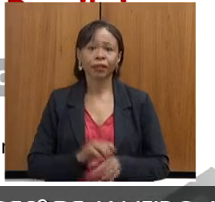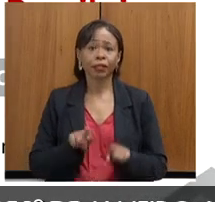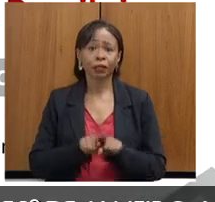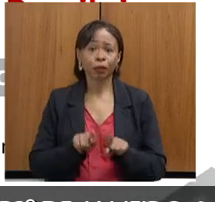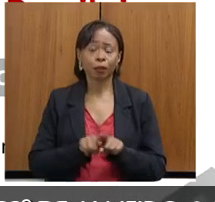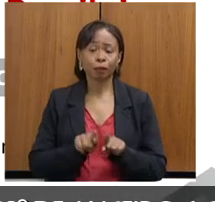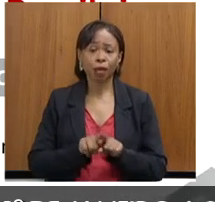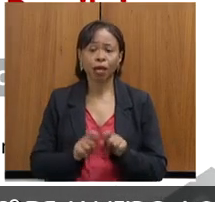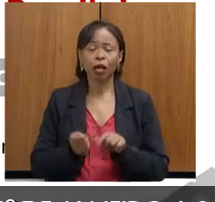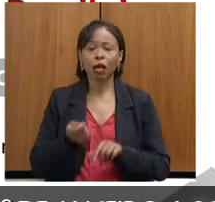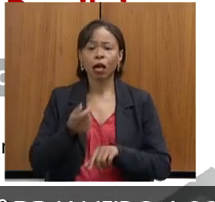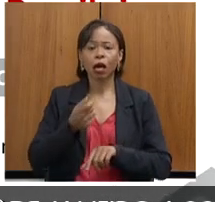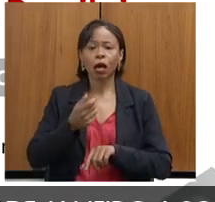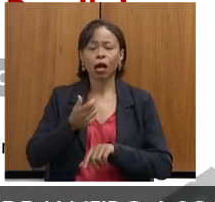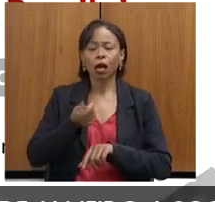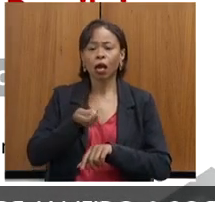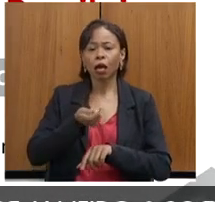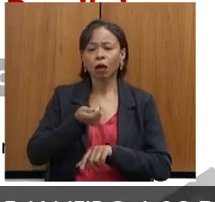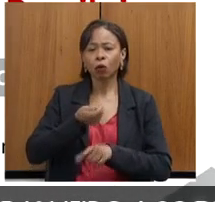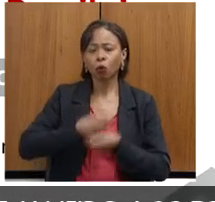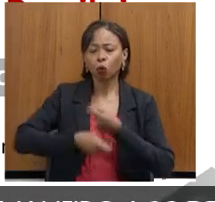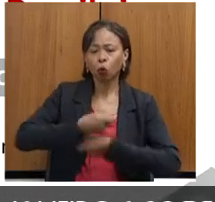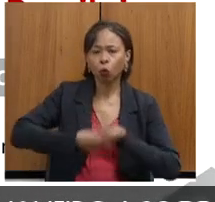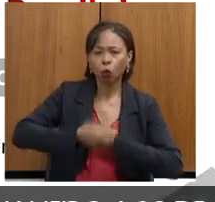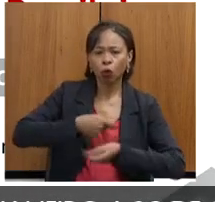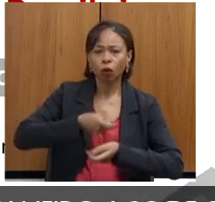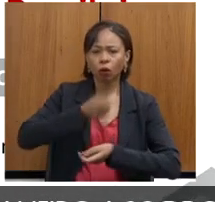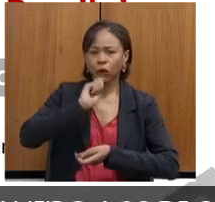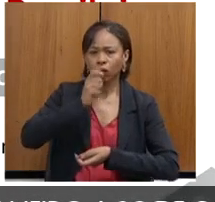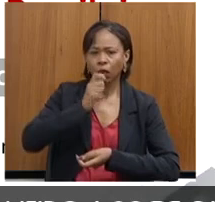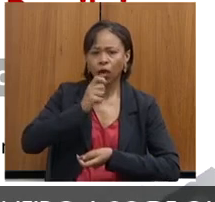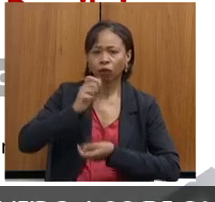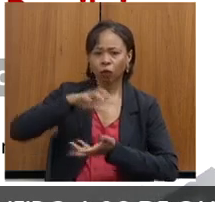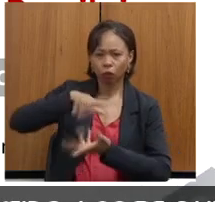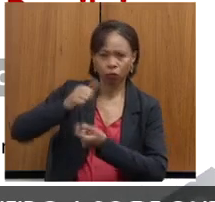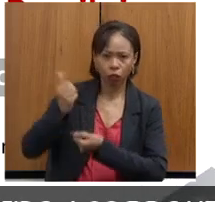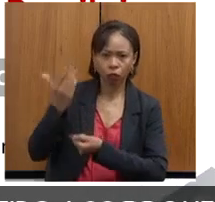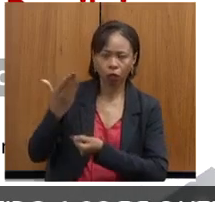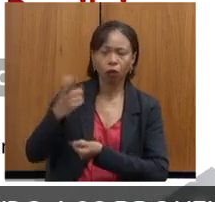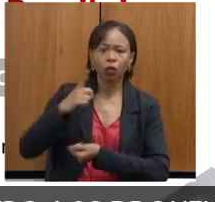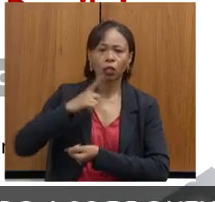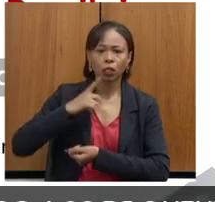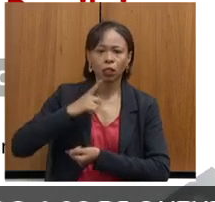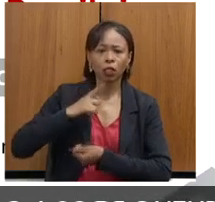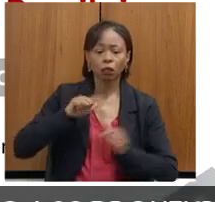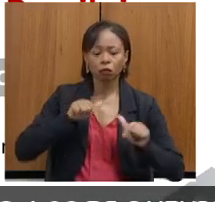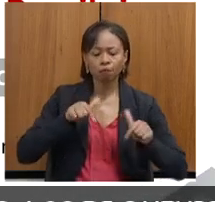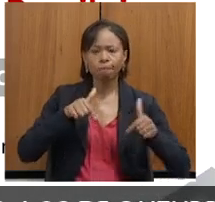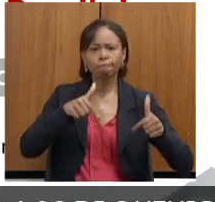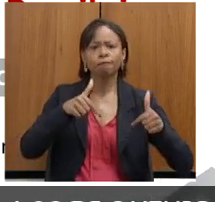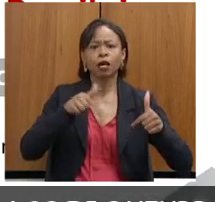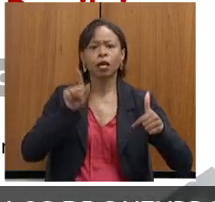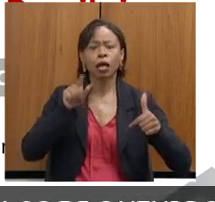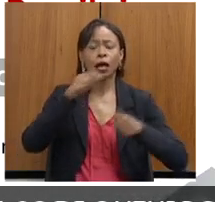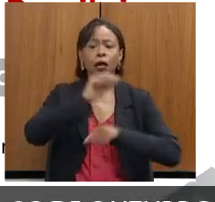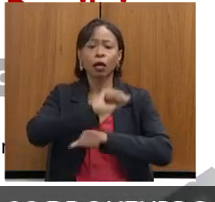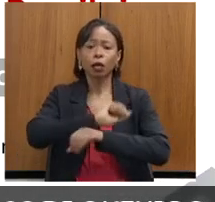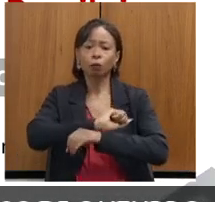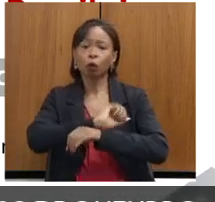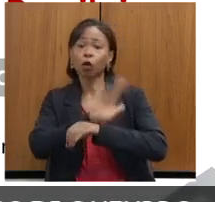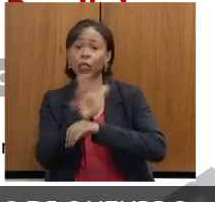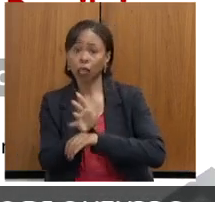Nossa no combate ao tráfico internacional cabe destaque uma operação ocorrida em Montes